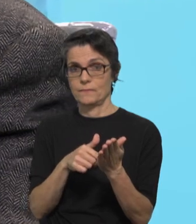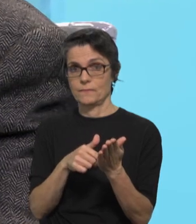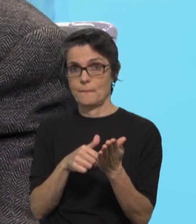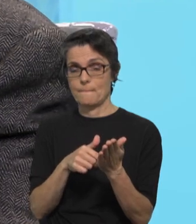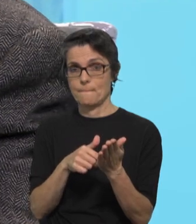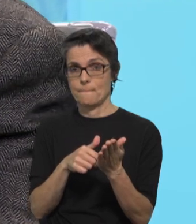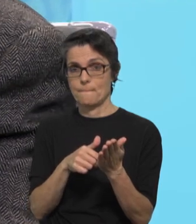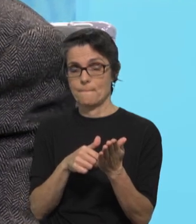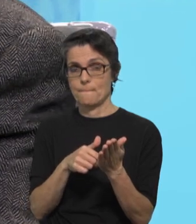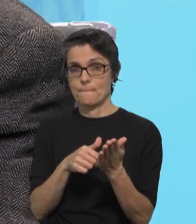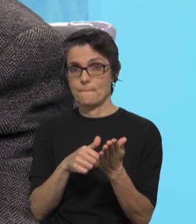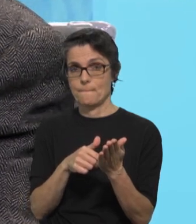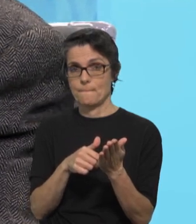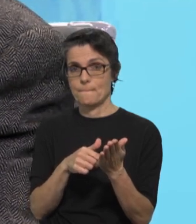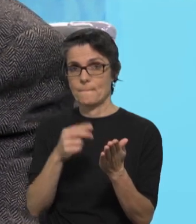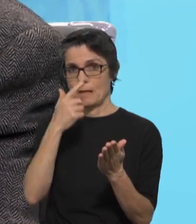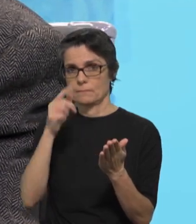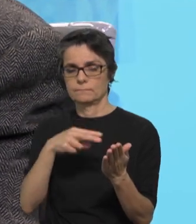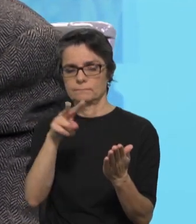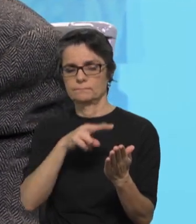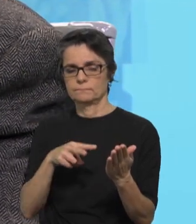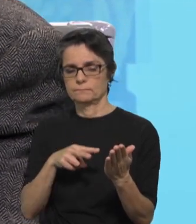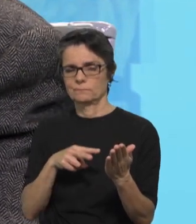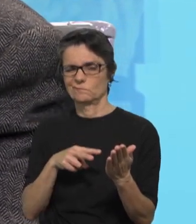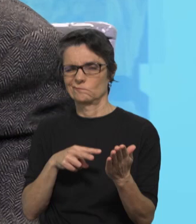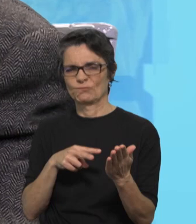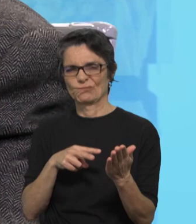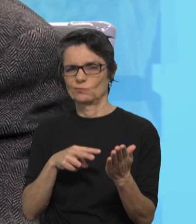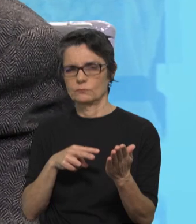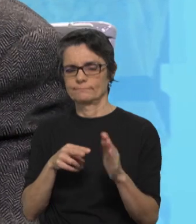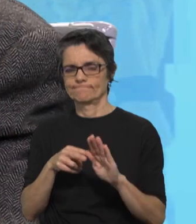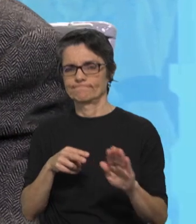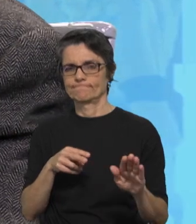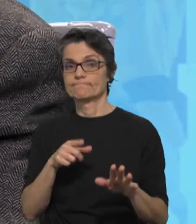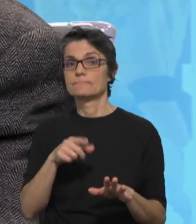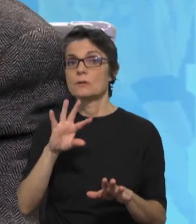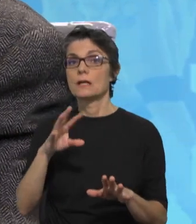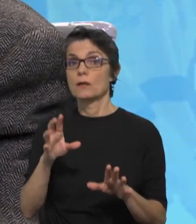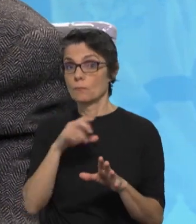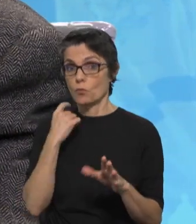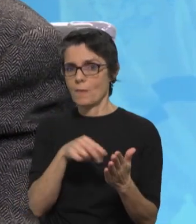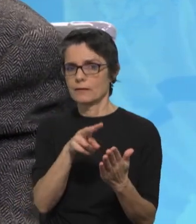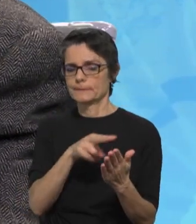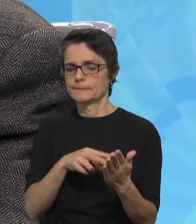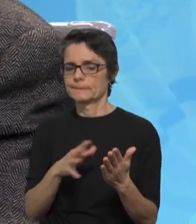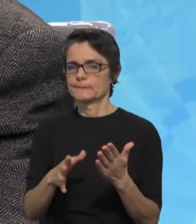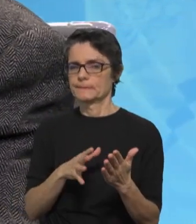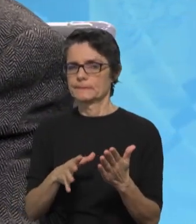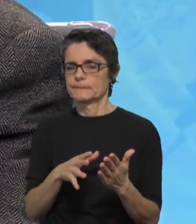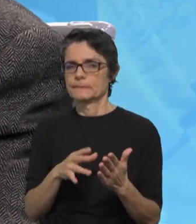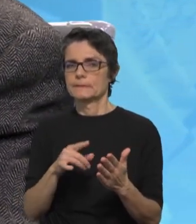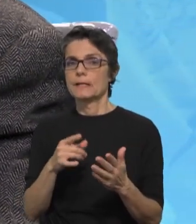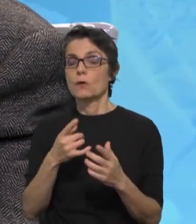não foi recebida de uma forma pacífica. E num encontro de clero, no